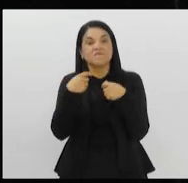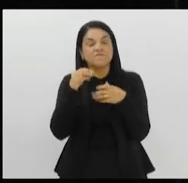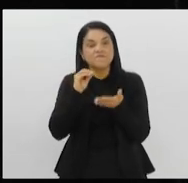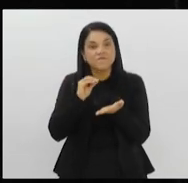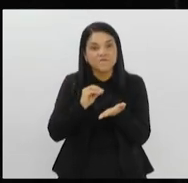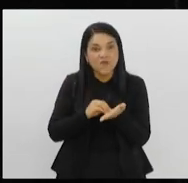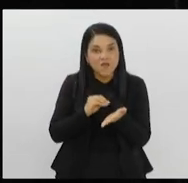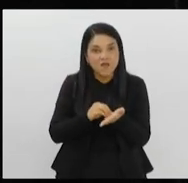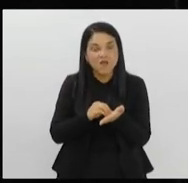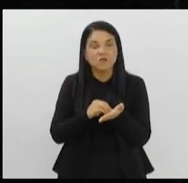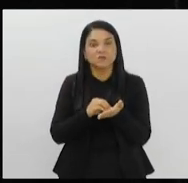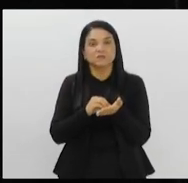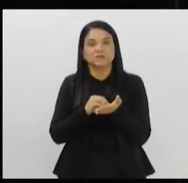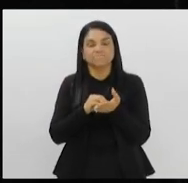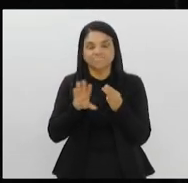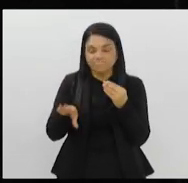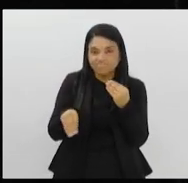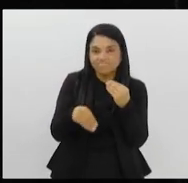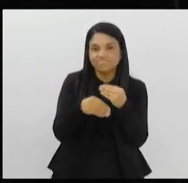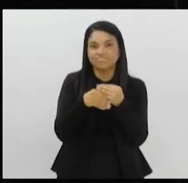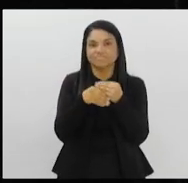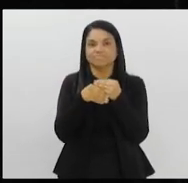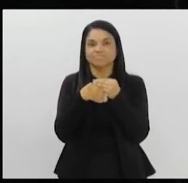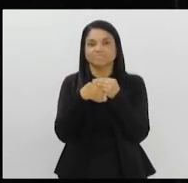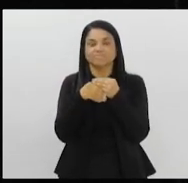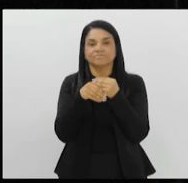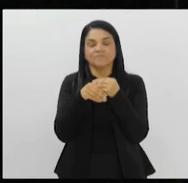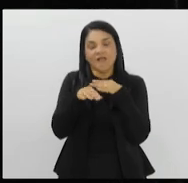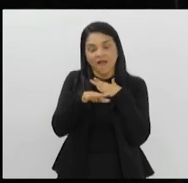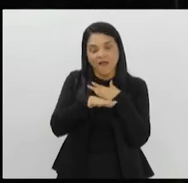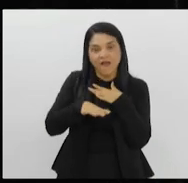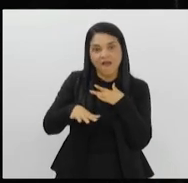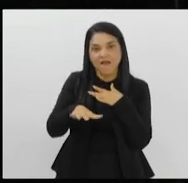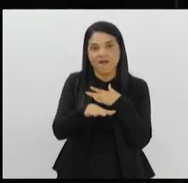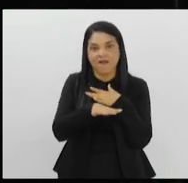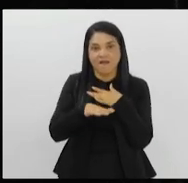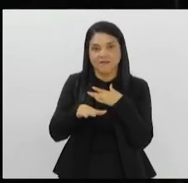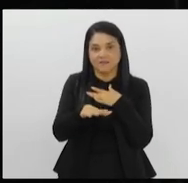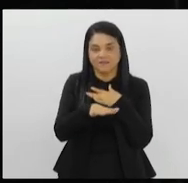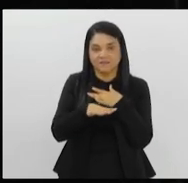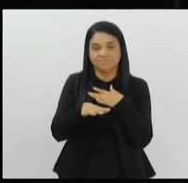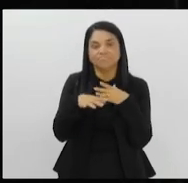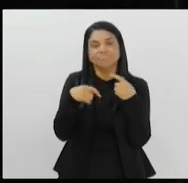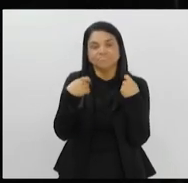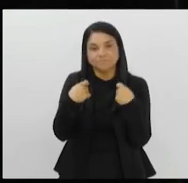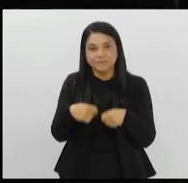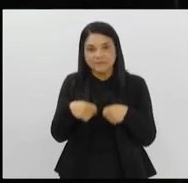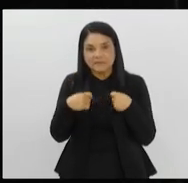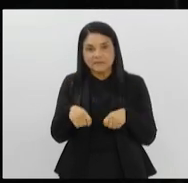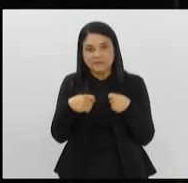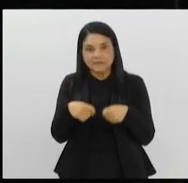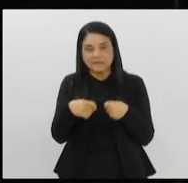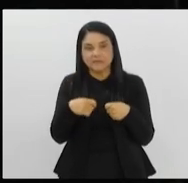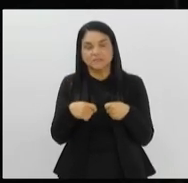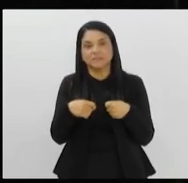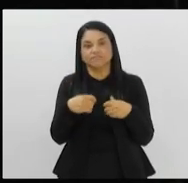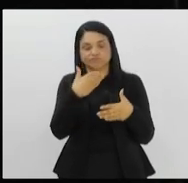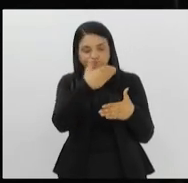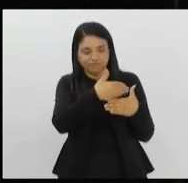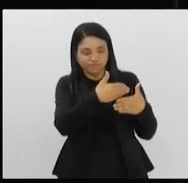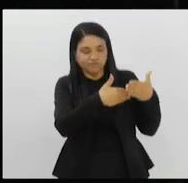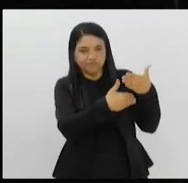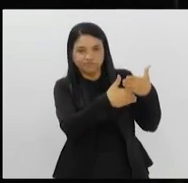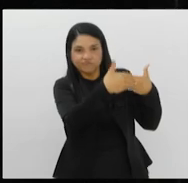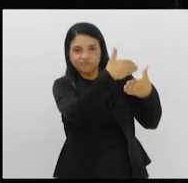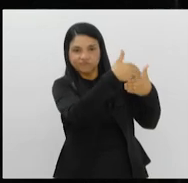ainda, não é, a complementação de uma área que também precisa dessa contenção. E eu